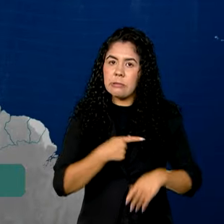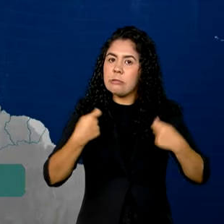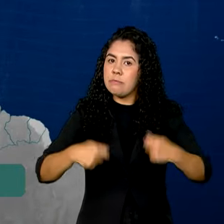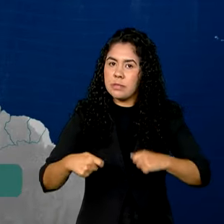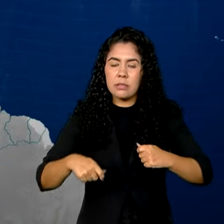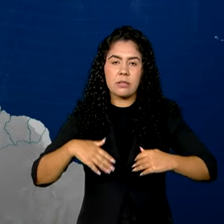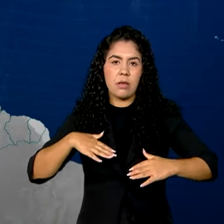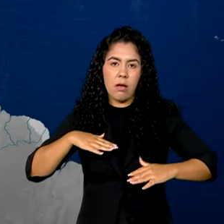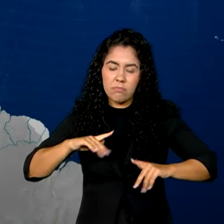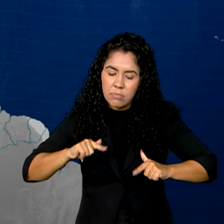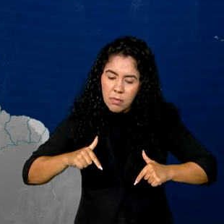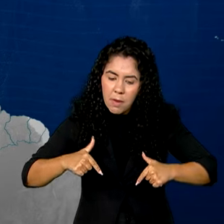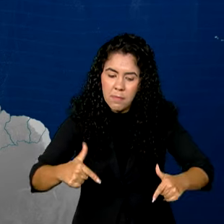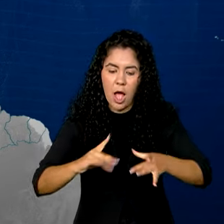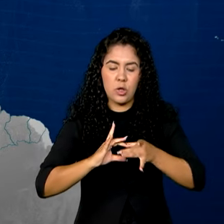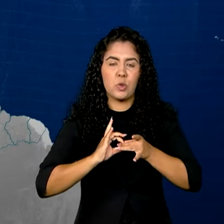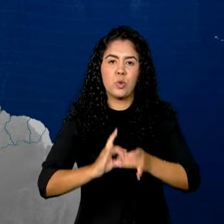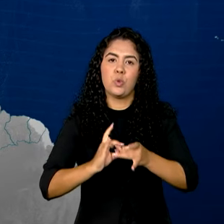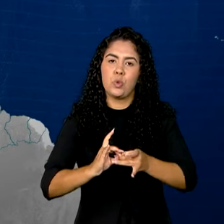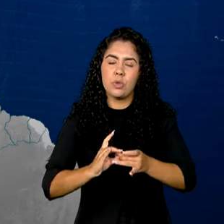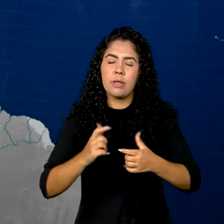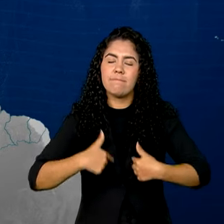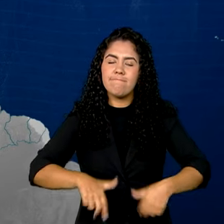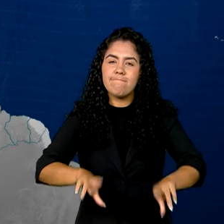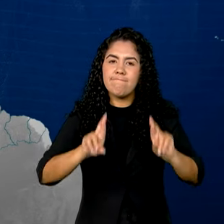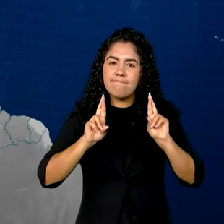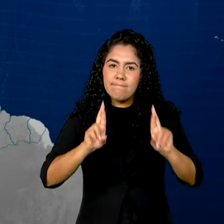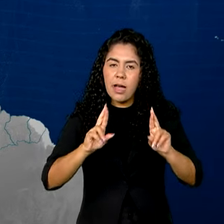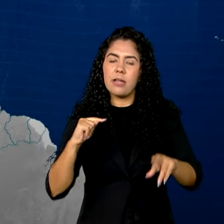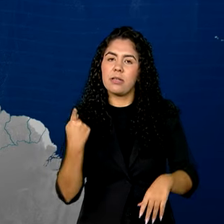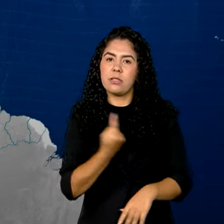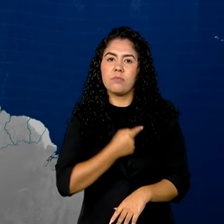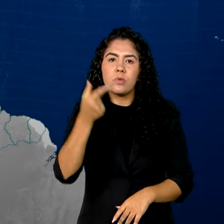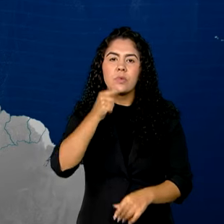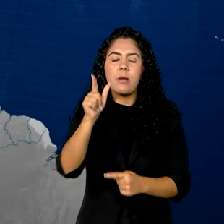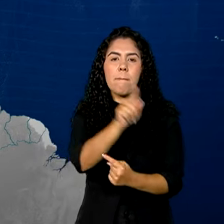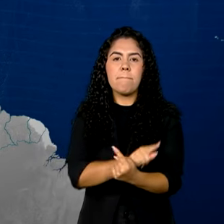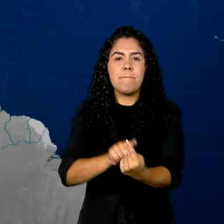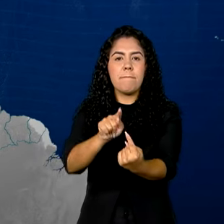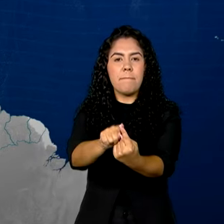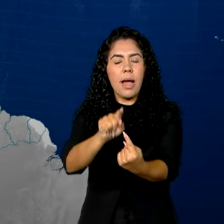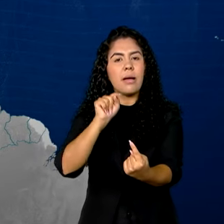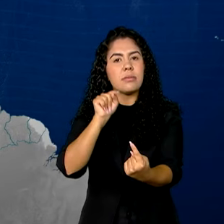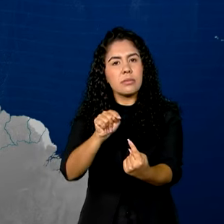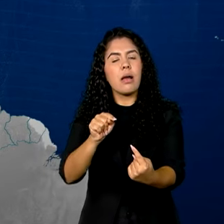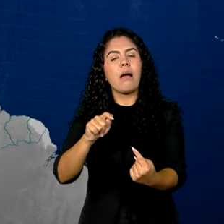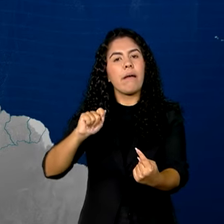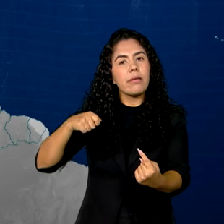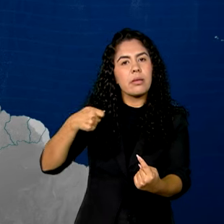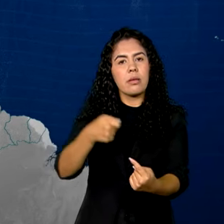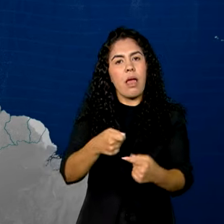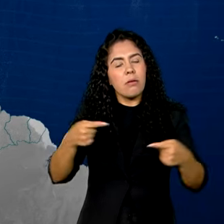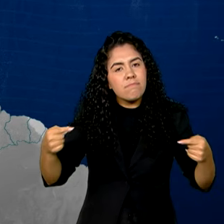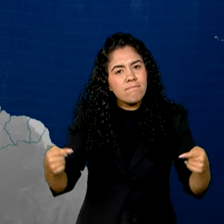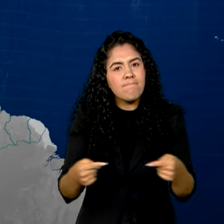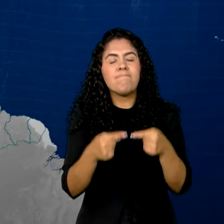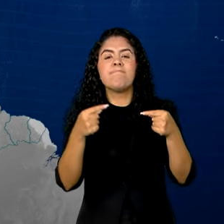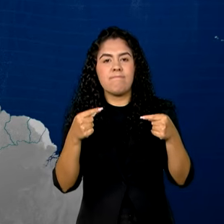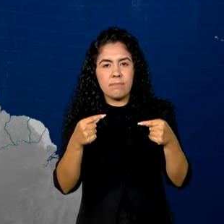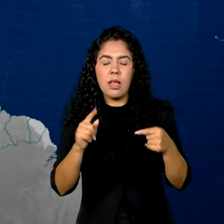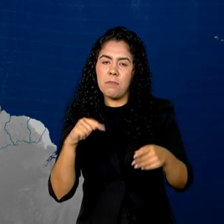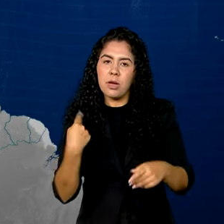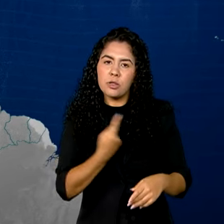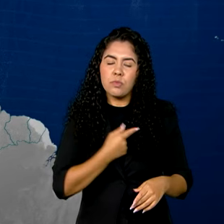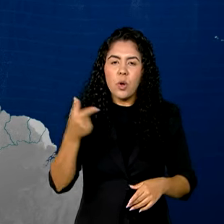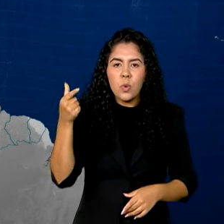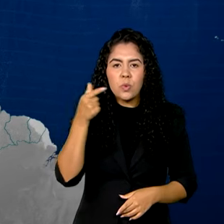vamos conseguir eu espero que a gente tenha eh metas de redução que sejam suficientemente ambiciosas para que